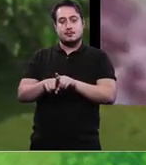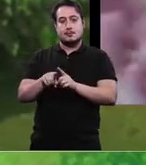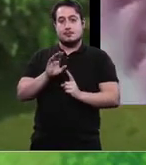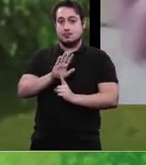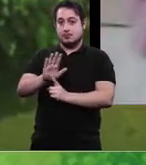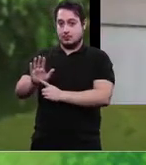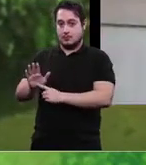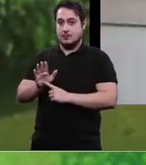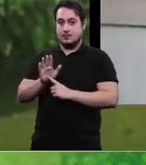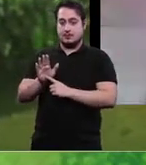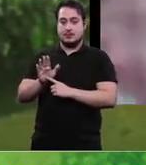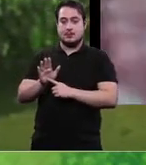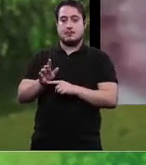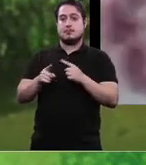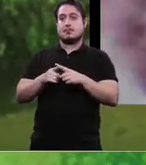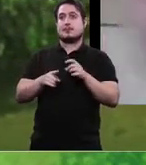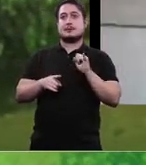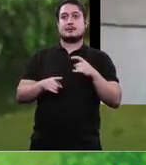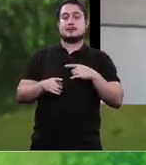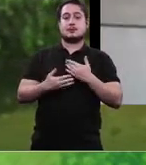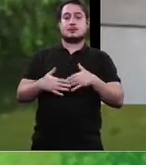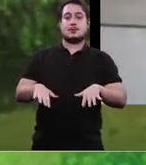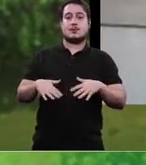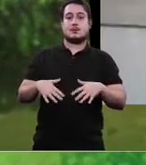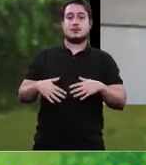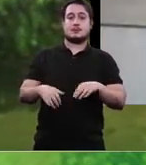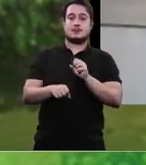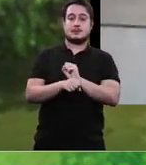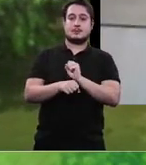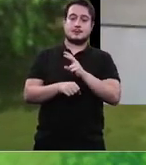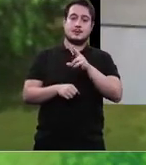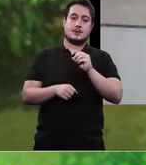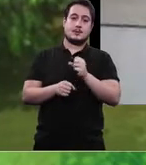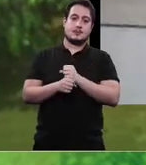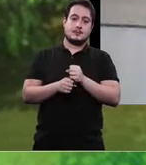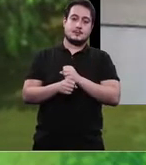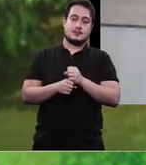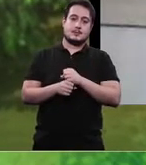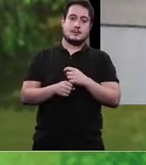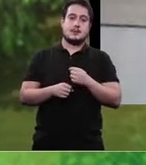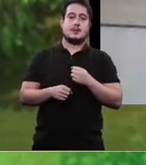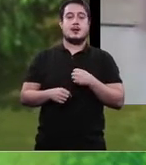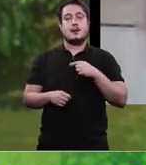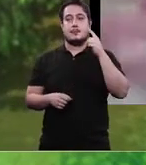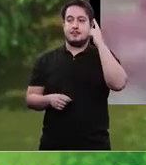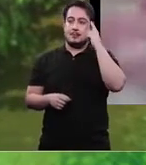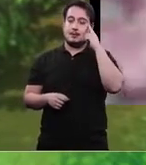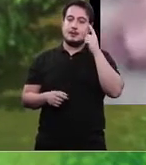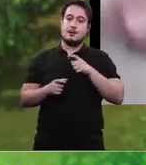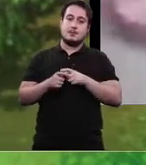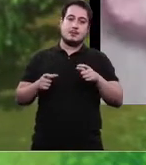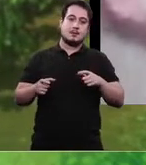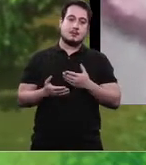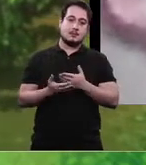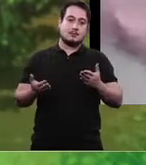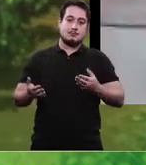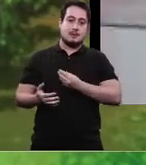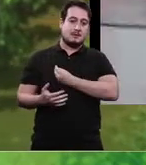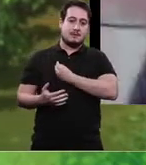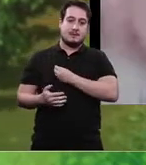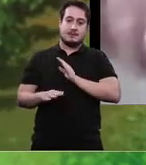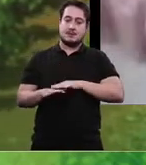demonstrar isso. Porque se nós ficarmos esperando 50 anos, a fala é do Igor, né? Por exemplo, eu penso que a maioria de nós já não vamos lá estar aqui,